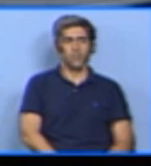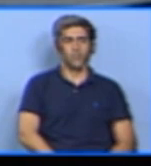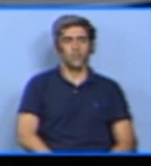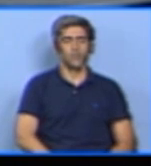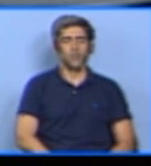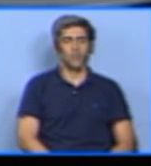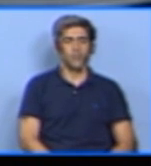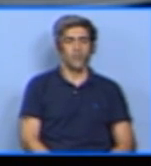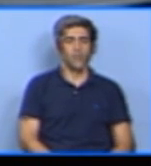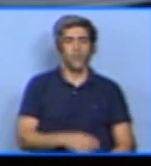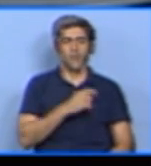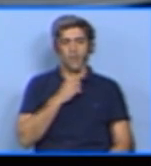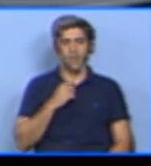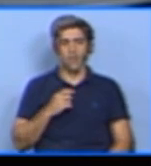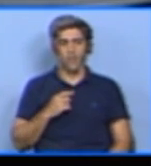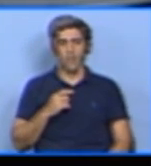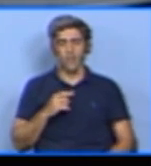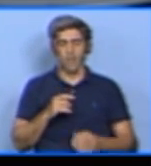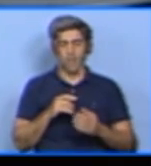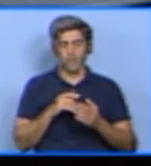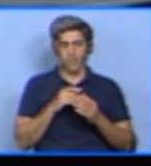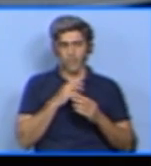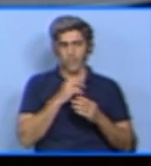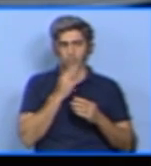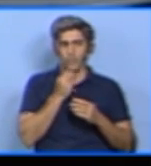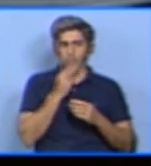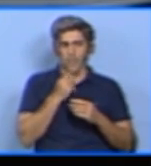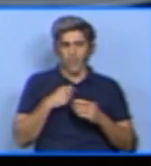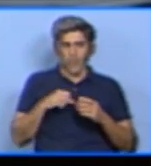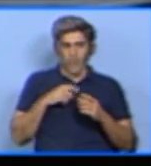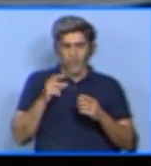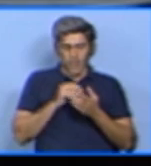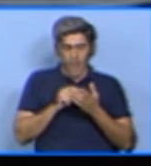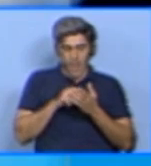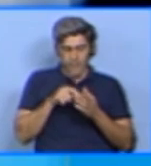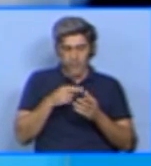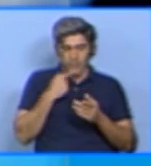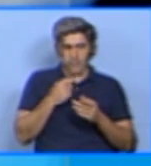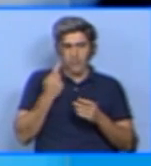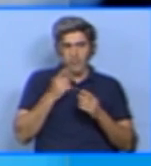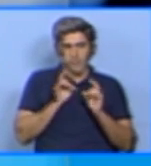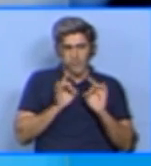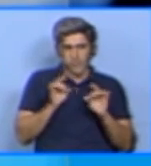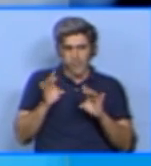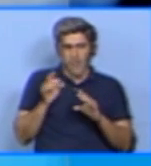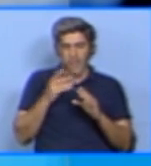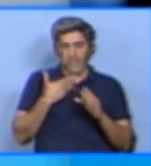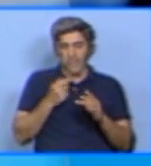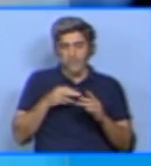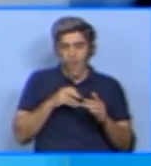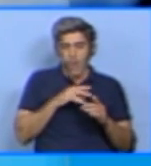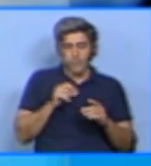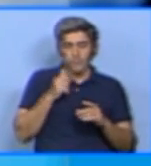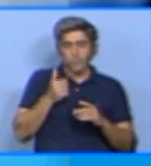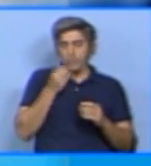o padre jesuíta espanhol que escreve aqui a introdução ao seu livro diz que, enfim, alguma expulsão de demónios resolvia-se mais facilmente com um bom